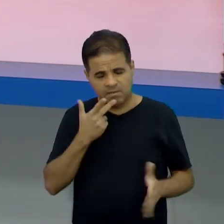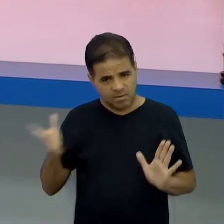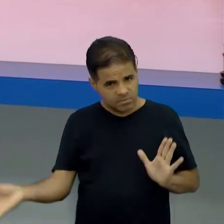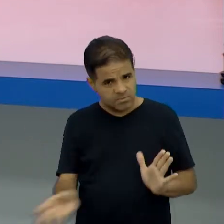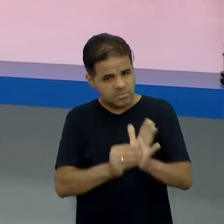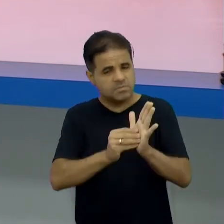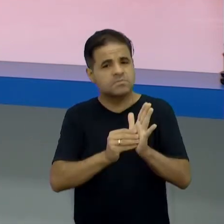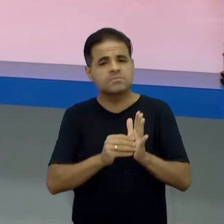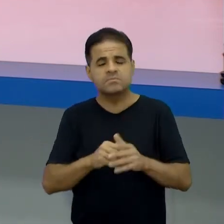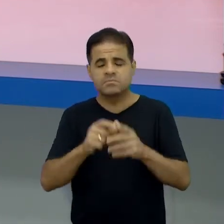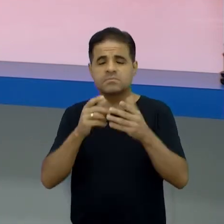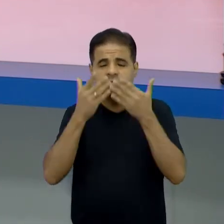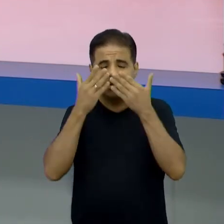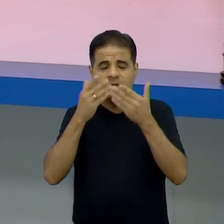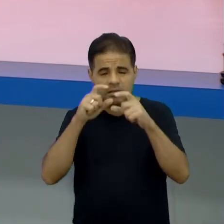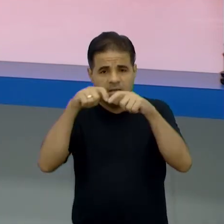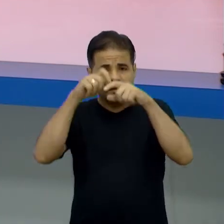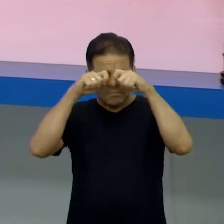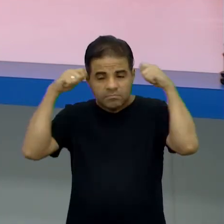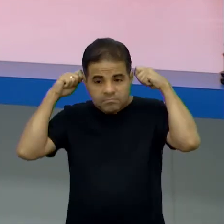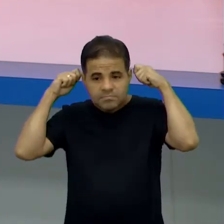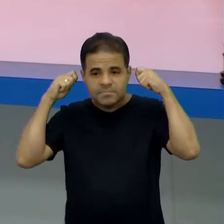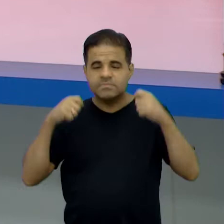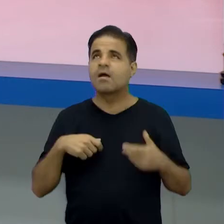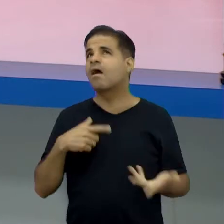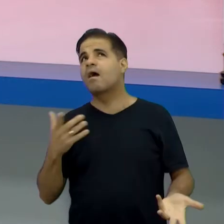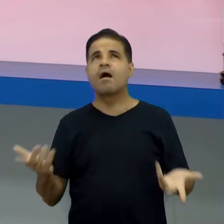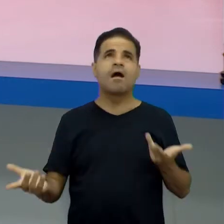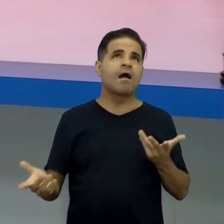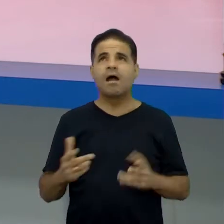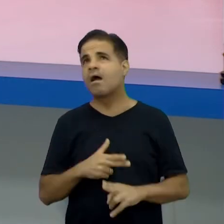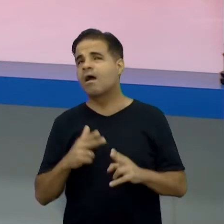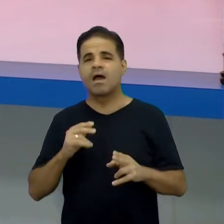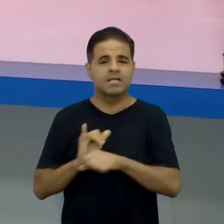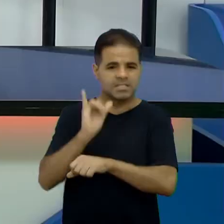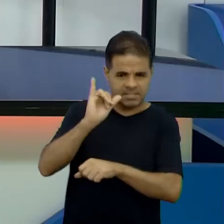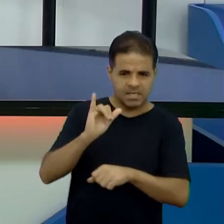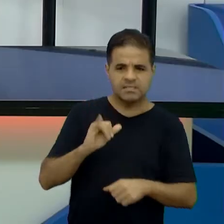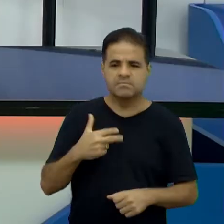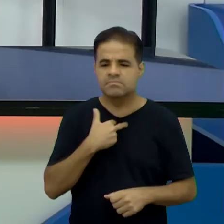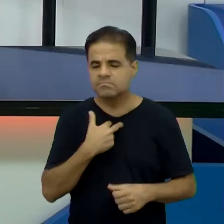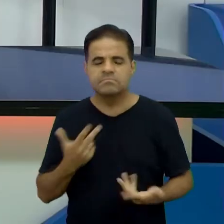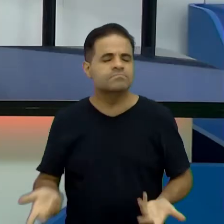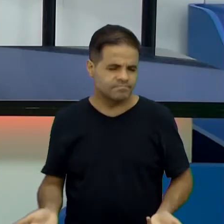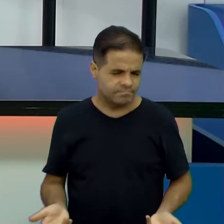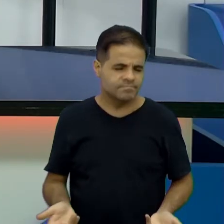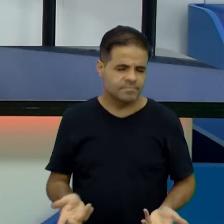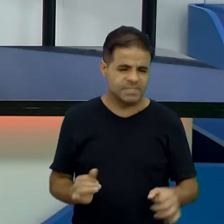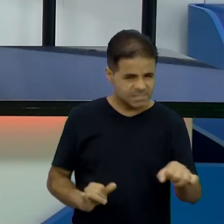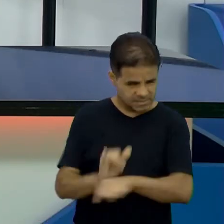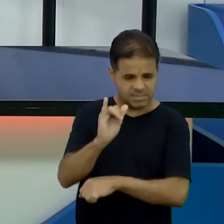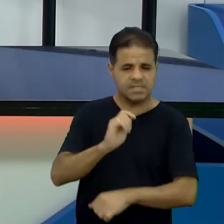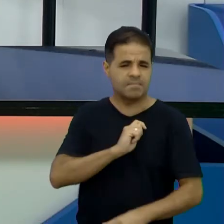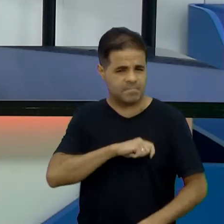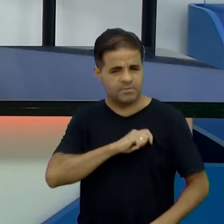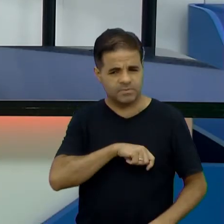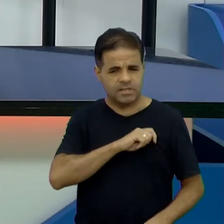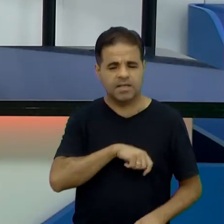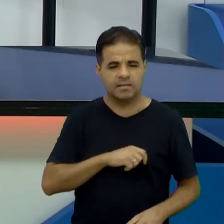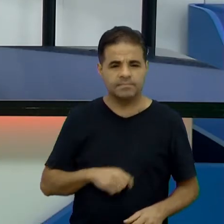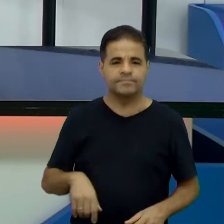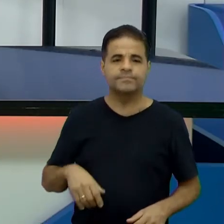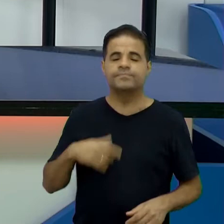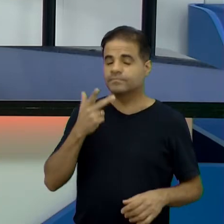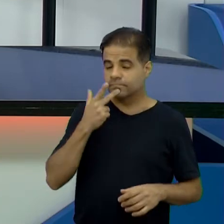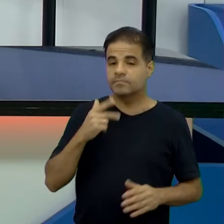colocar a venda, mas você não pode dar um migué. Não, né? Pode burlar aquela situação, né? Exatamente, né? Faixa é preta, a